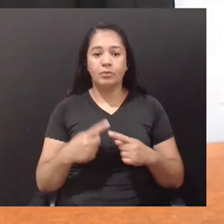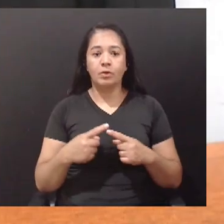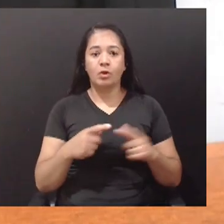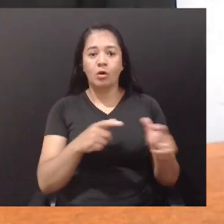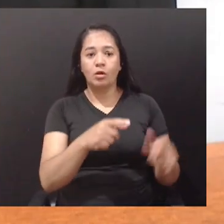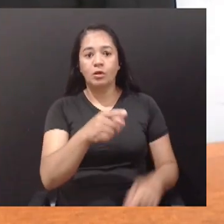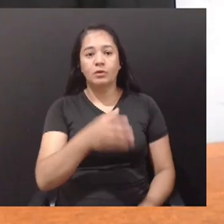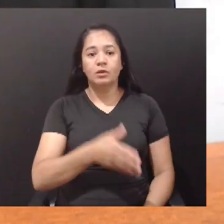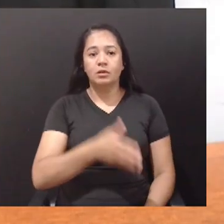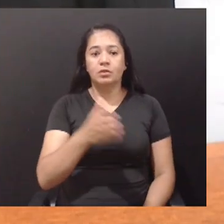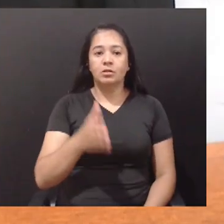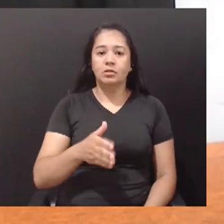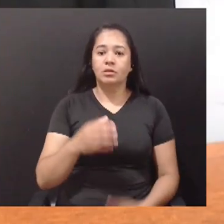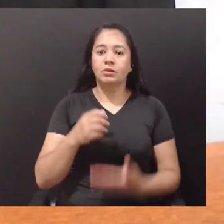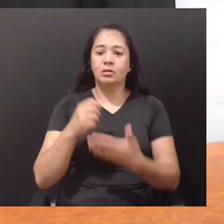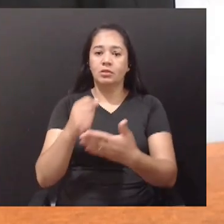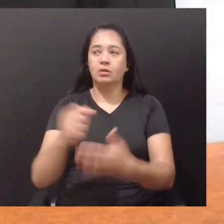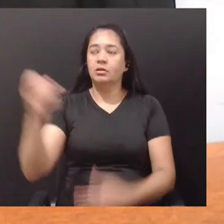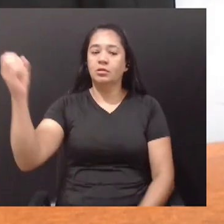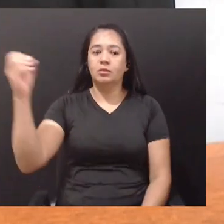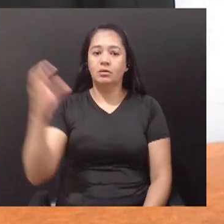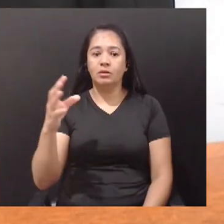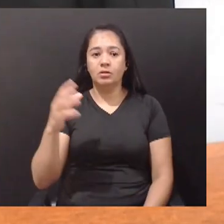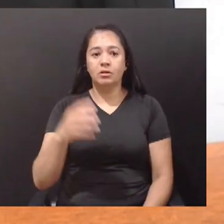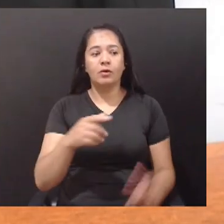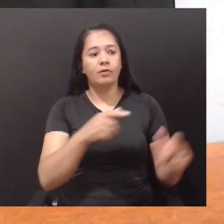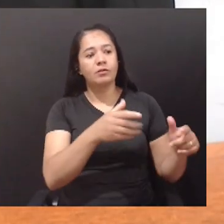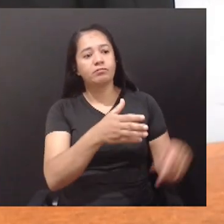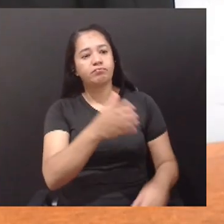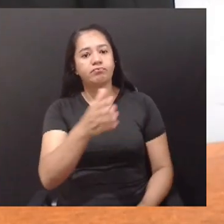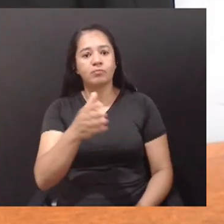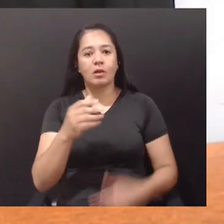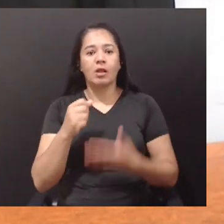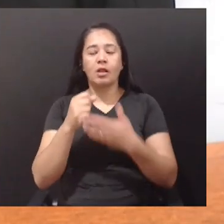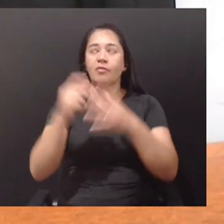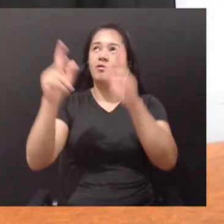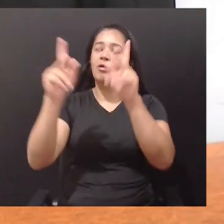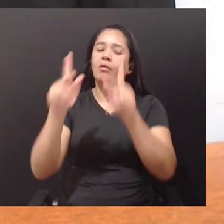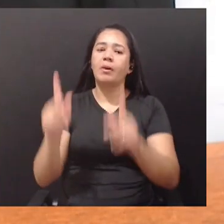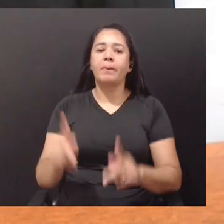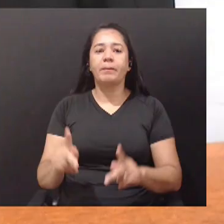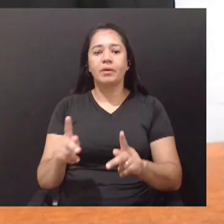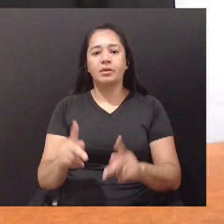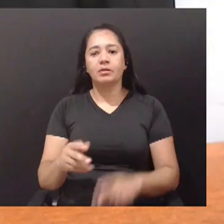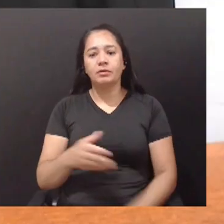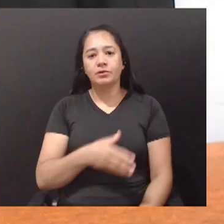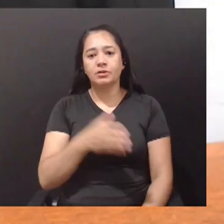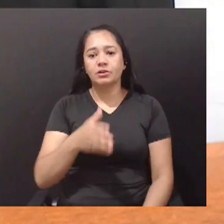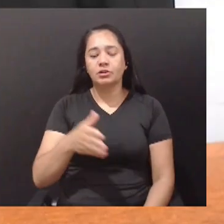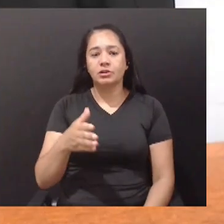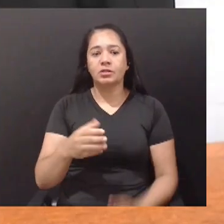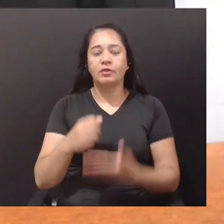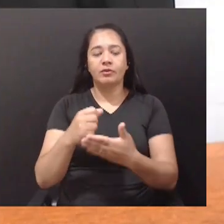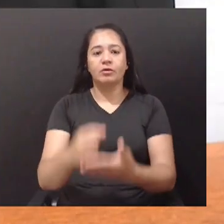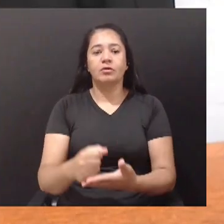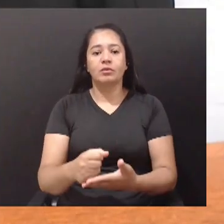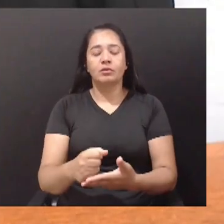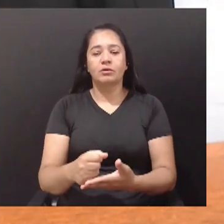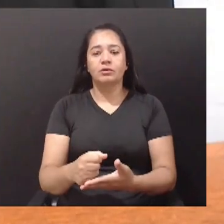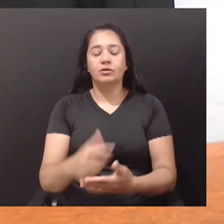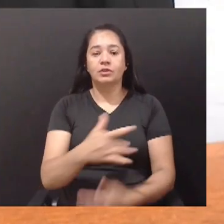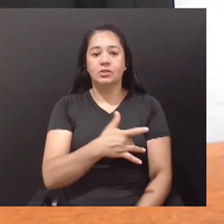chegam, vocês levam a luz, aonde vocês chegam, vocês levam a paz, aonde vocês chegam, vocês levam